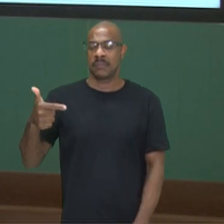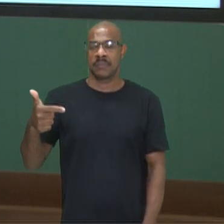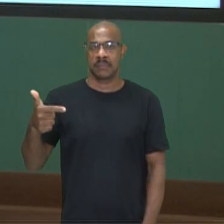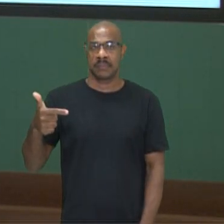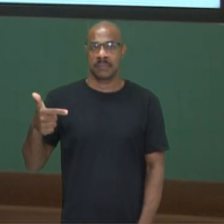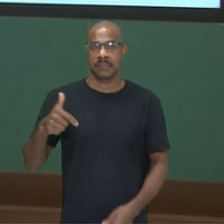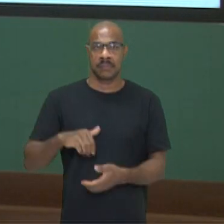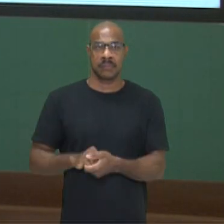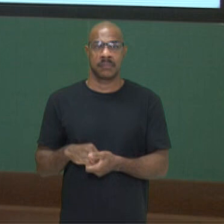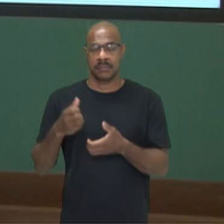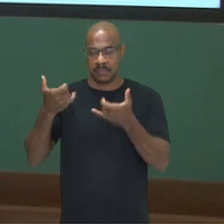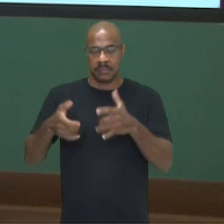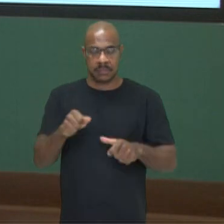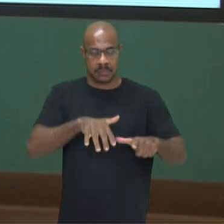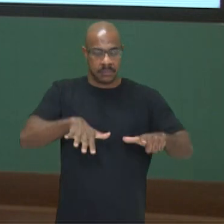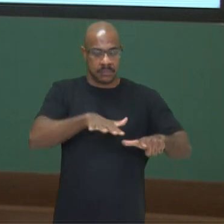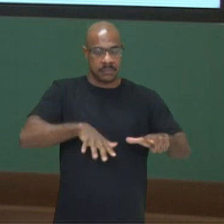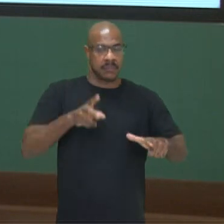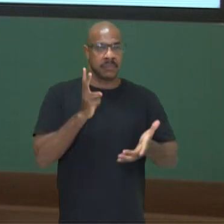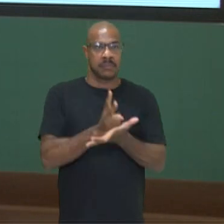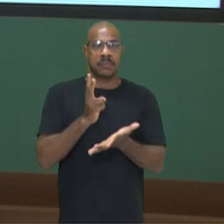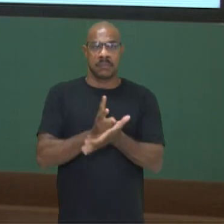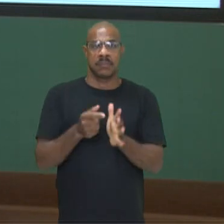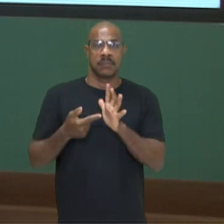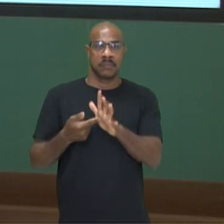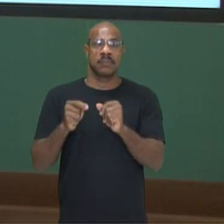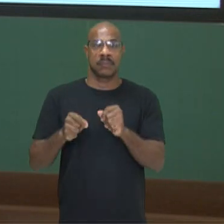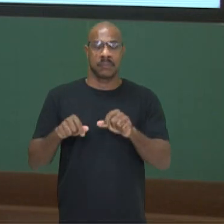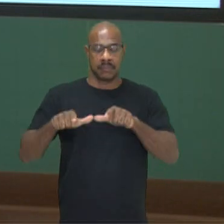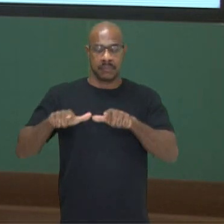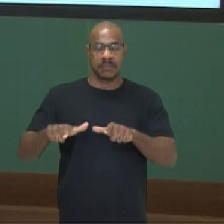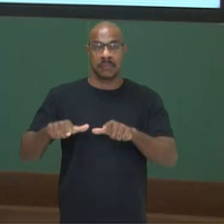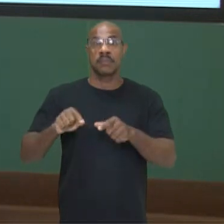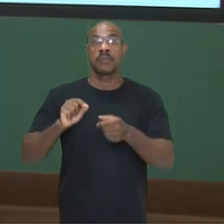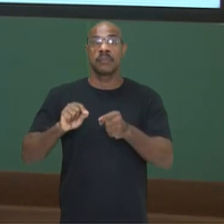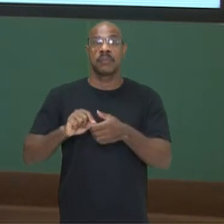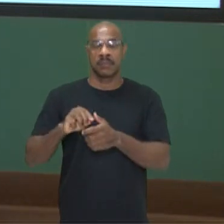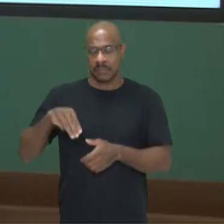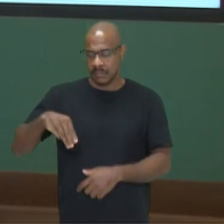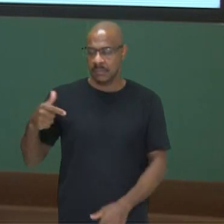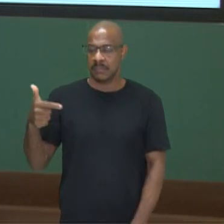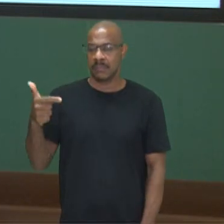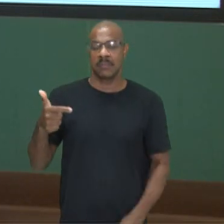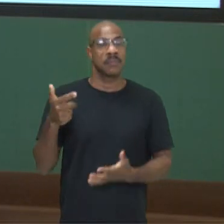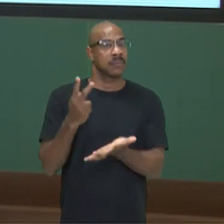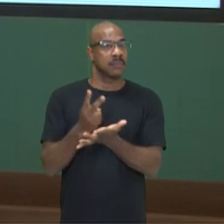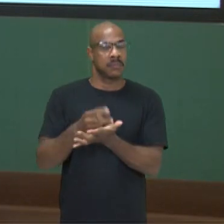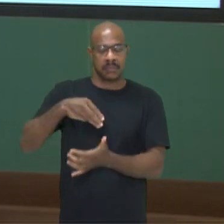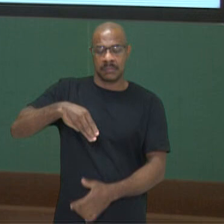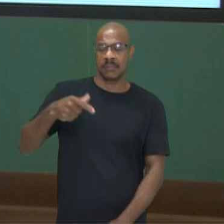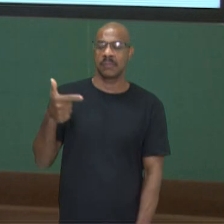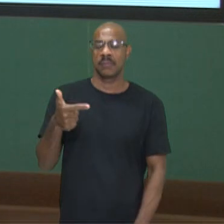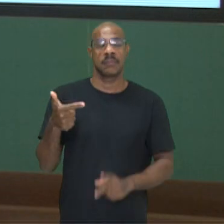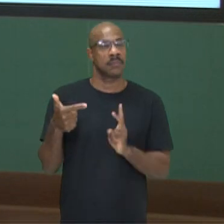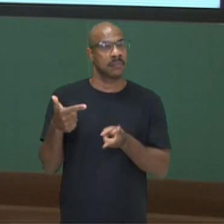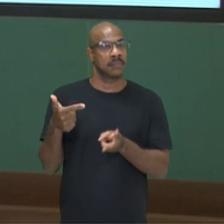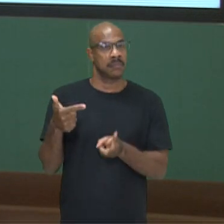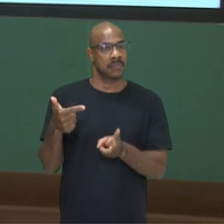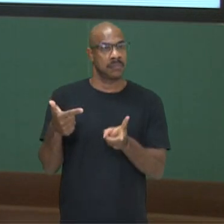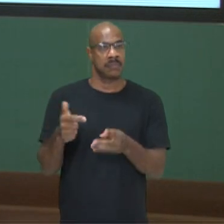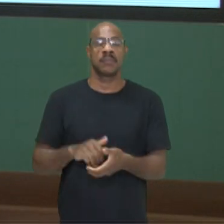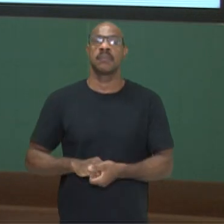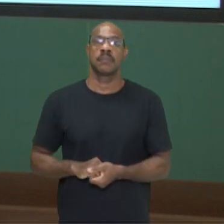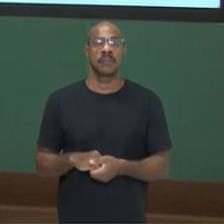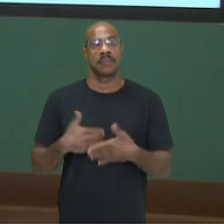quando eu trabalho com uma área, ela é sempre dada em quadrados, né? Metros quadrados, como é o caso do nosso